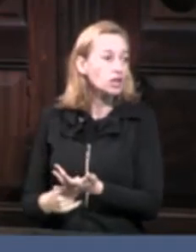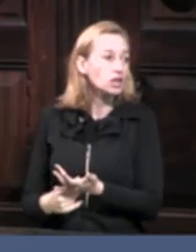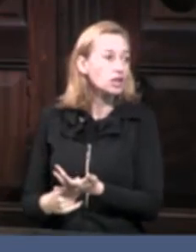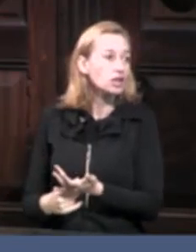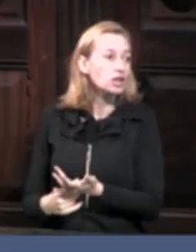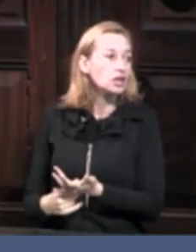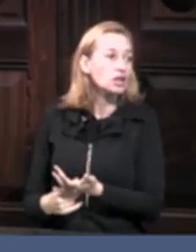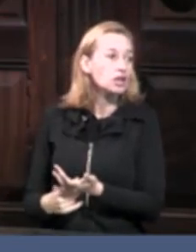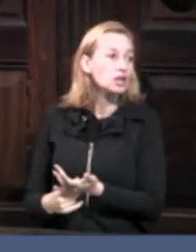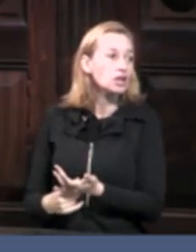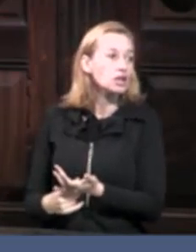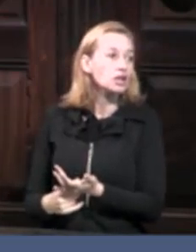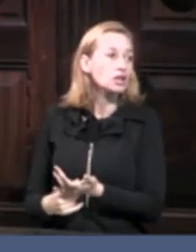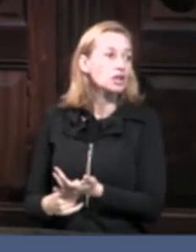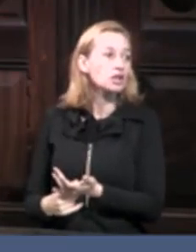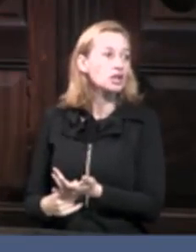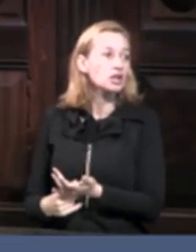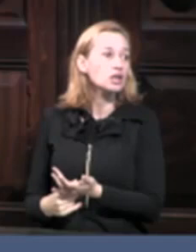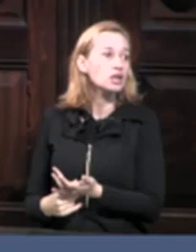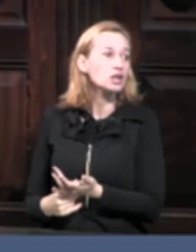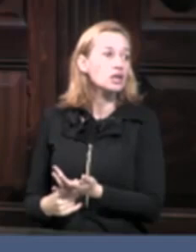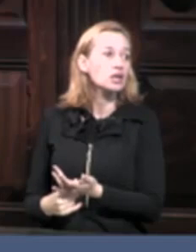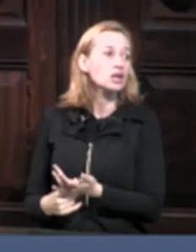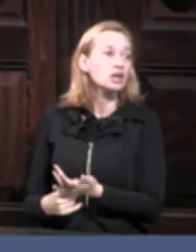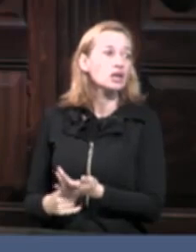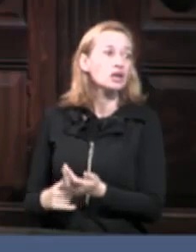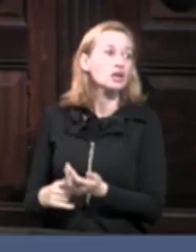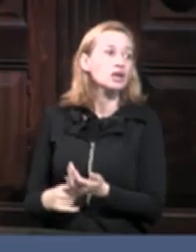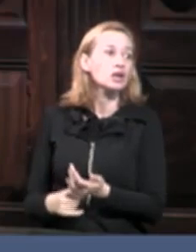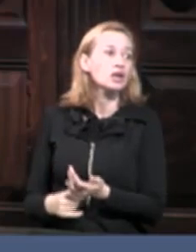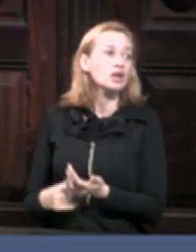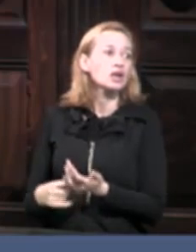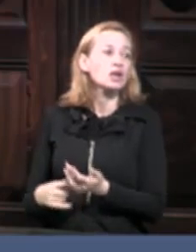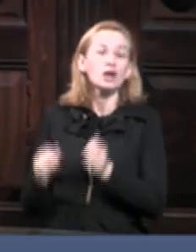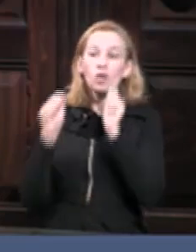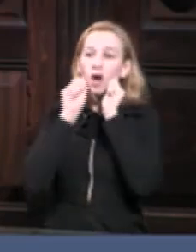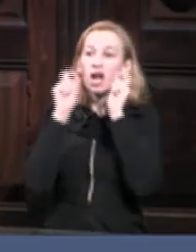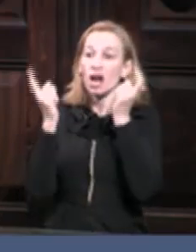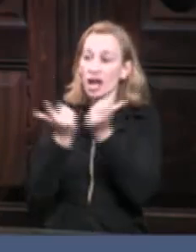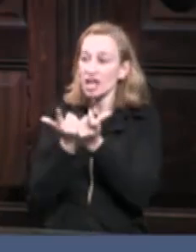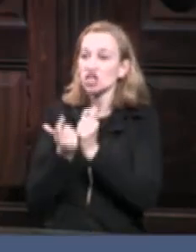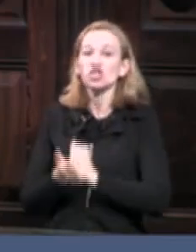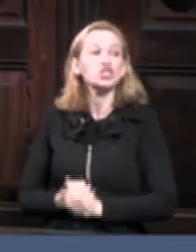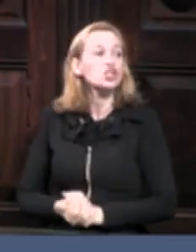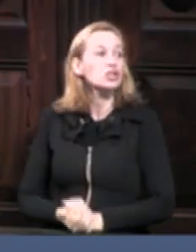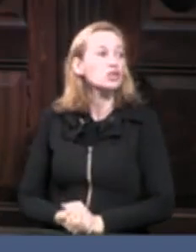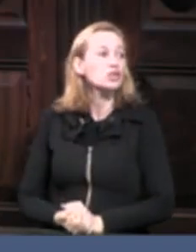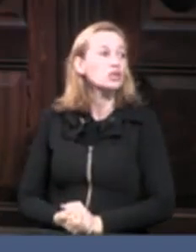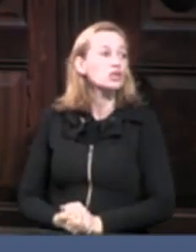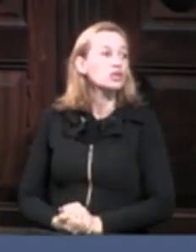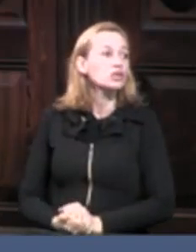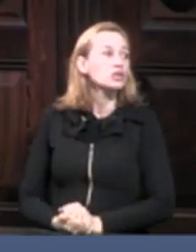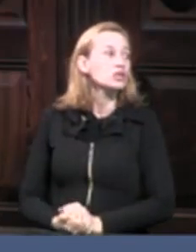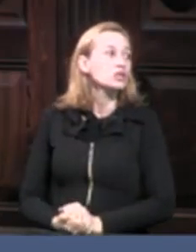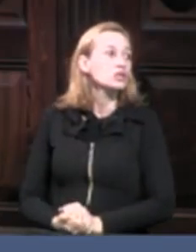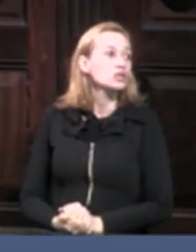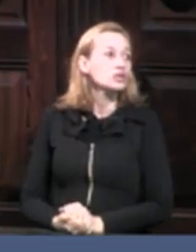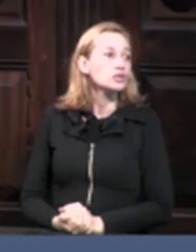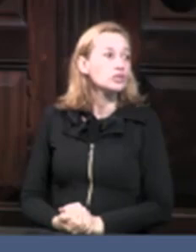aprovação majoritária desta casa acerca dessa lei, com a sanção do próprio governador, que não tenho dúvida, fez muito mais